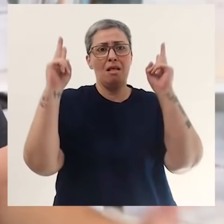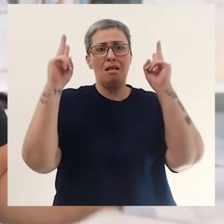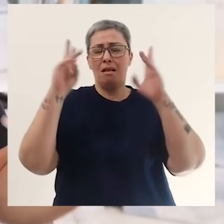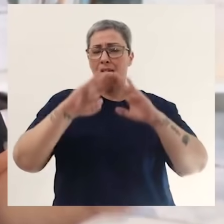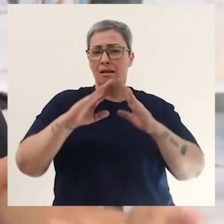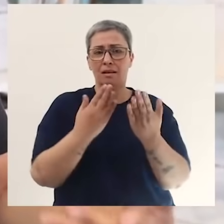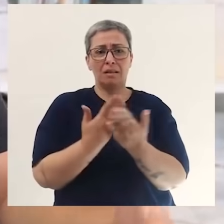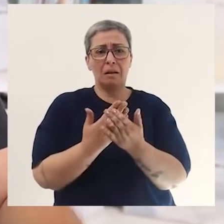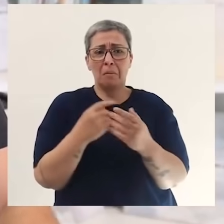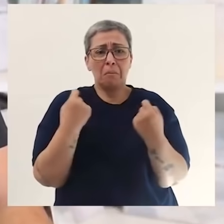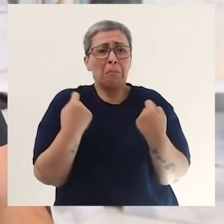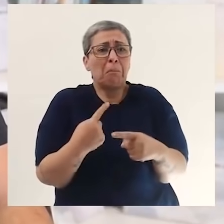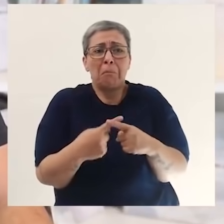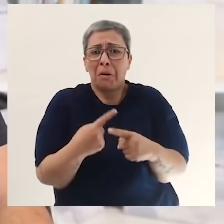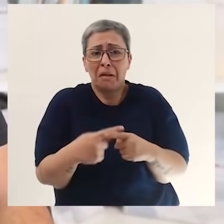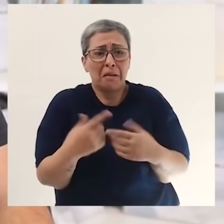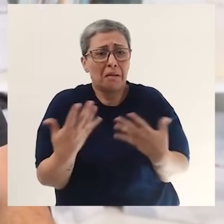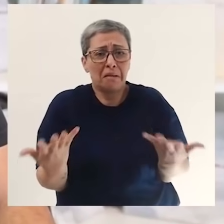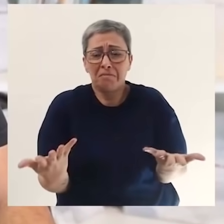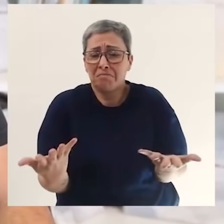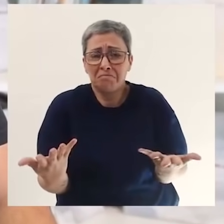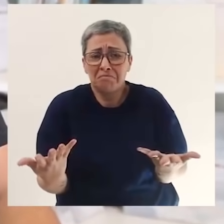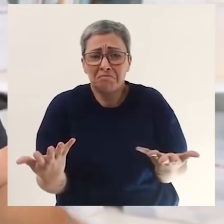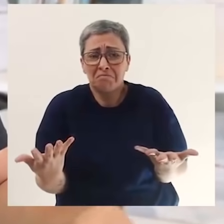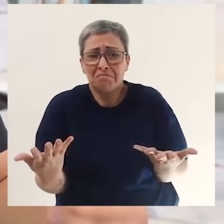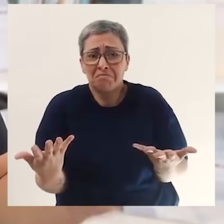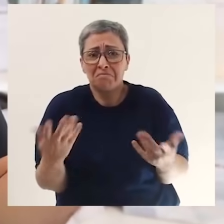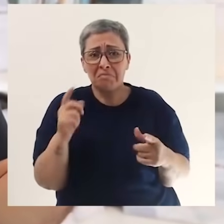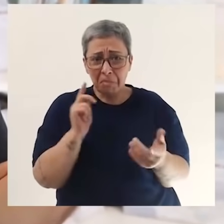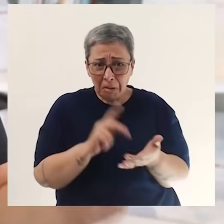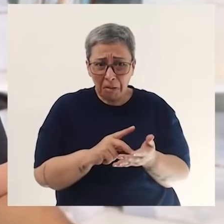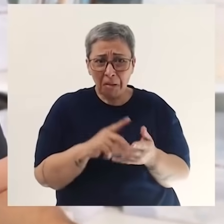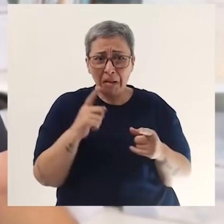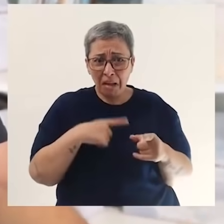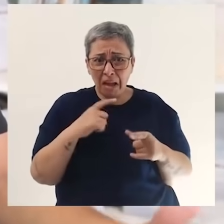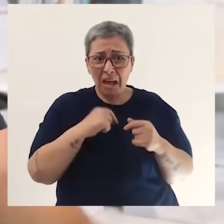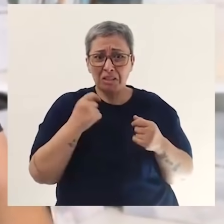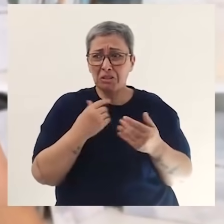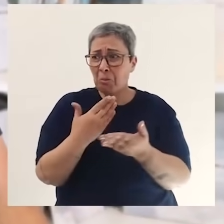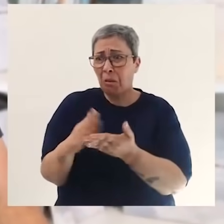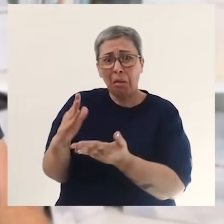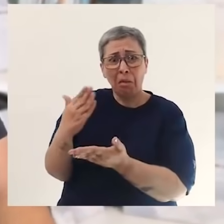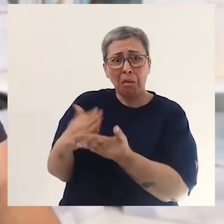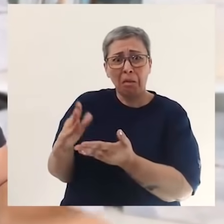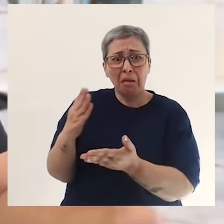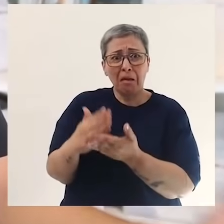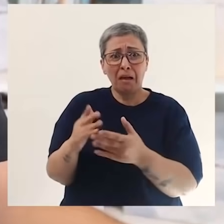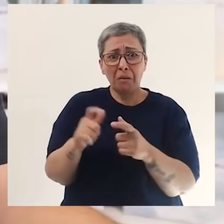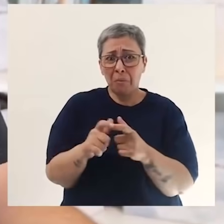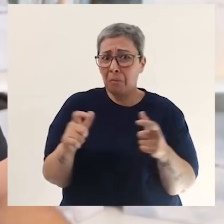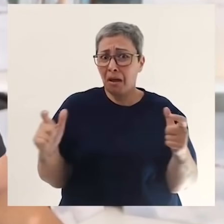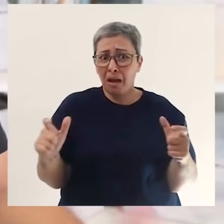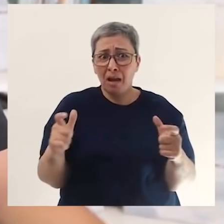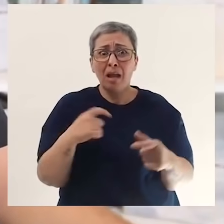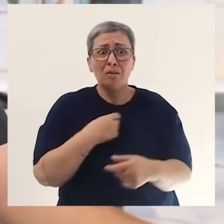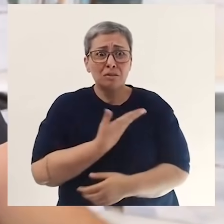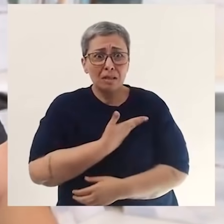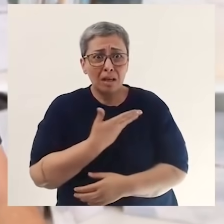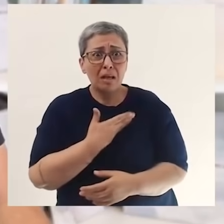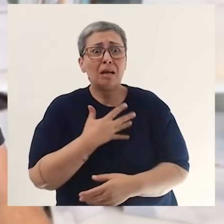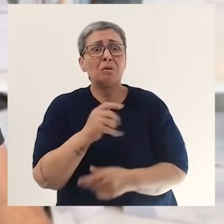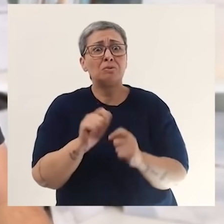escola, para que serve de fato? Serve para excluir grande parte dos nossos colegas, dos